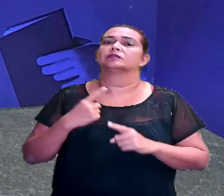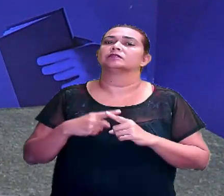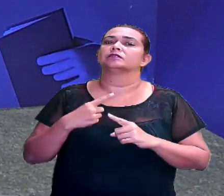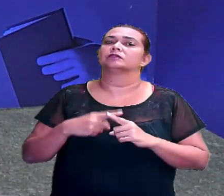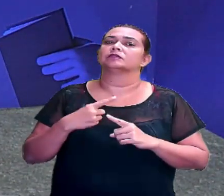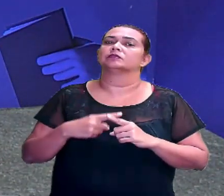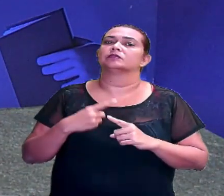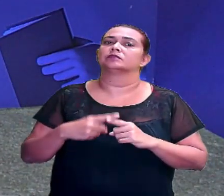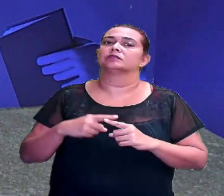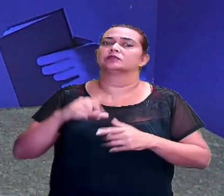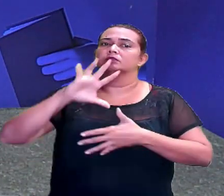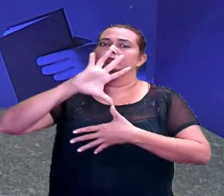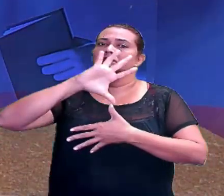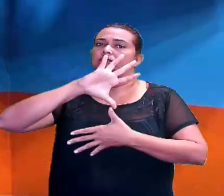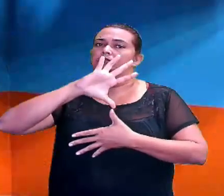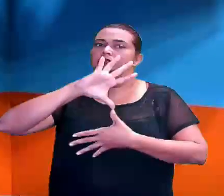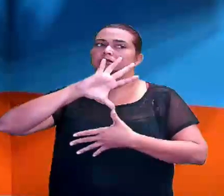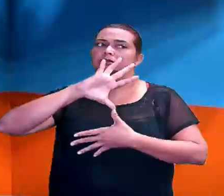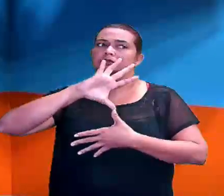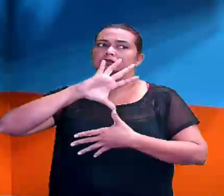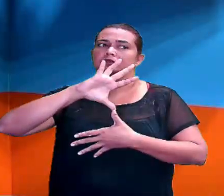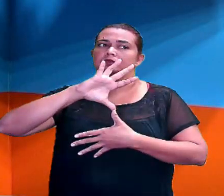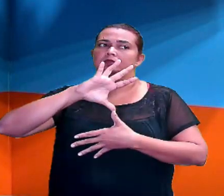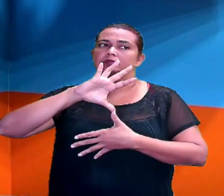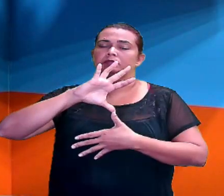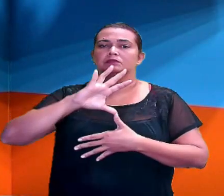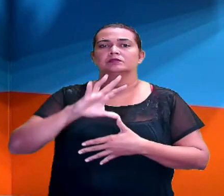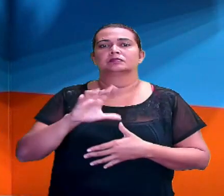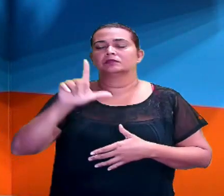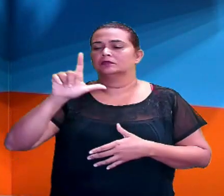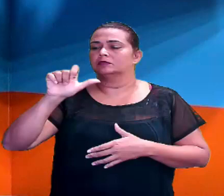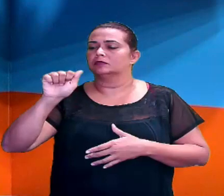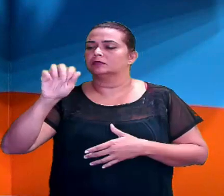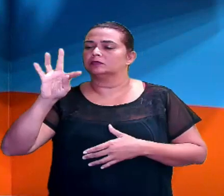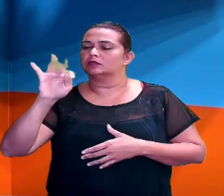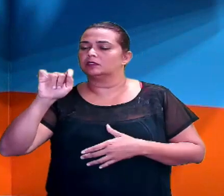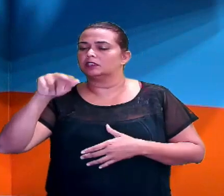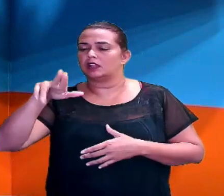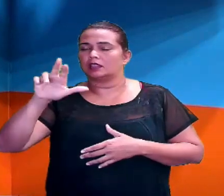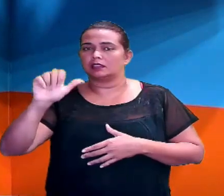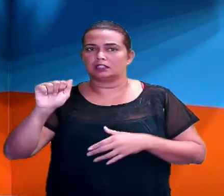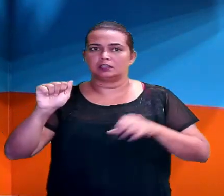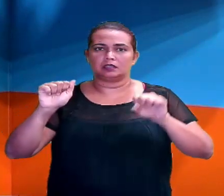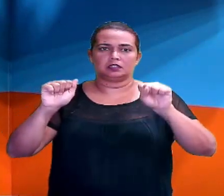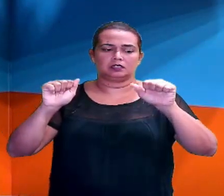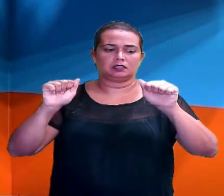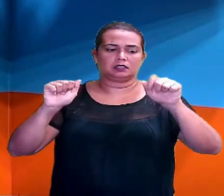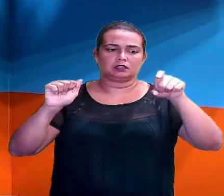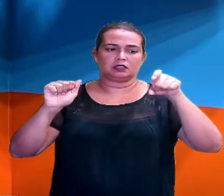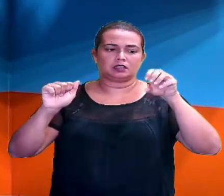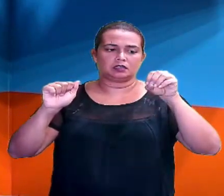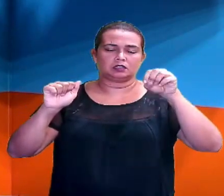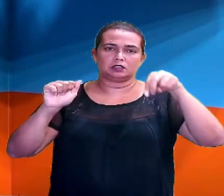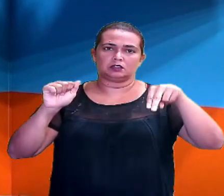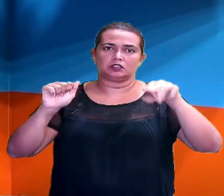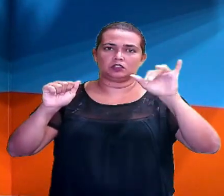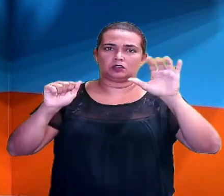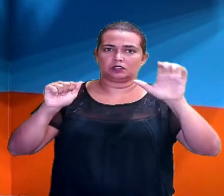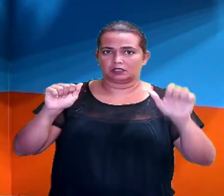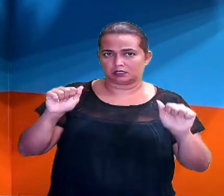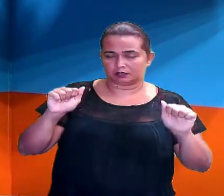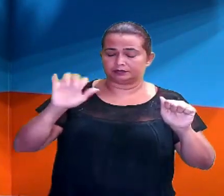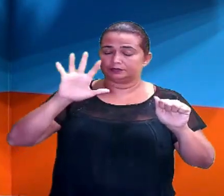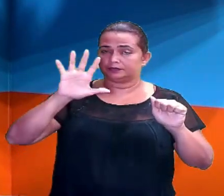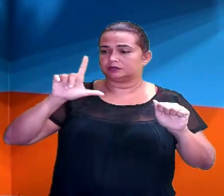denominações América Latina e América Anglo-Saxônica? Quando a gente fala em América Latina, o que é que a gente quer falar sobre a América Latina?